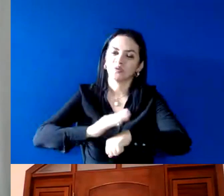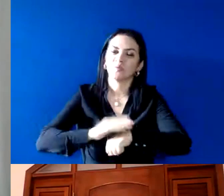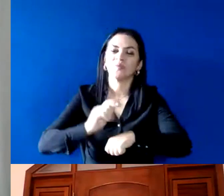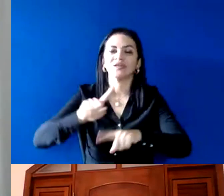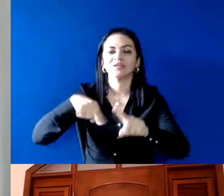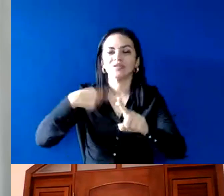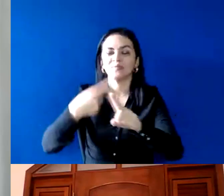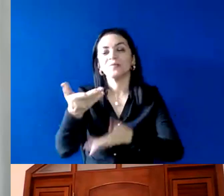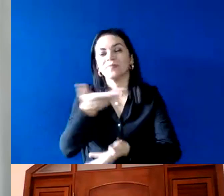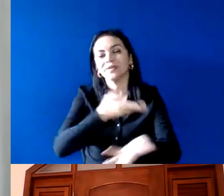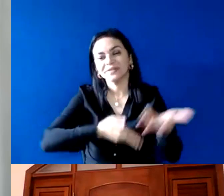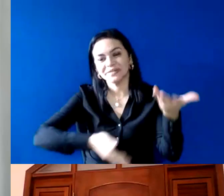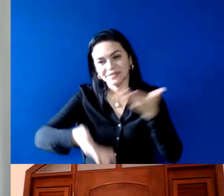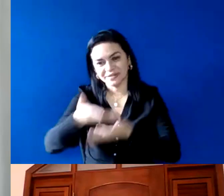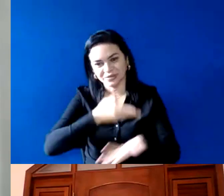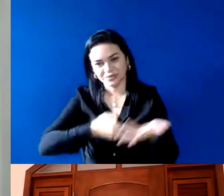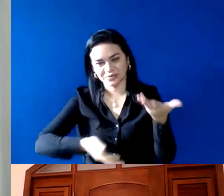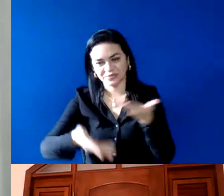essa troca.